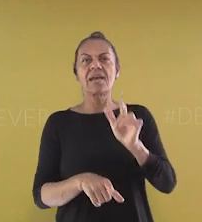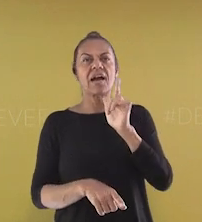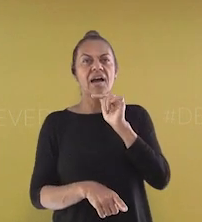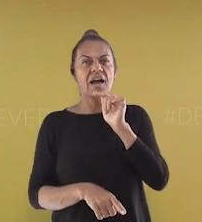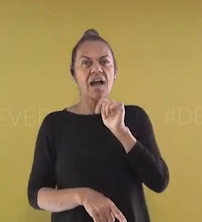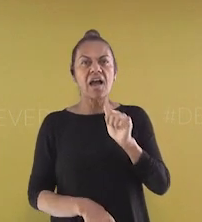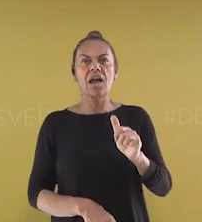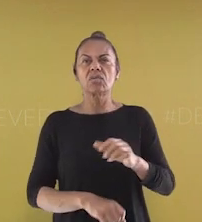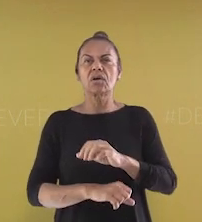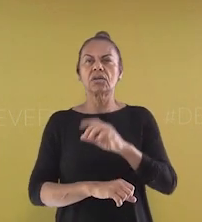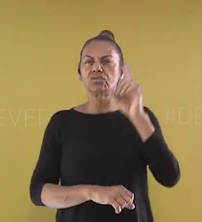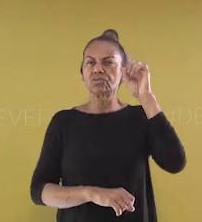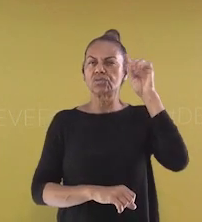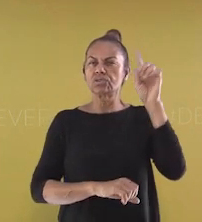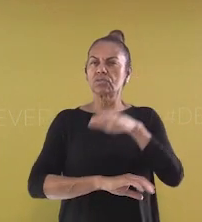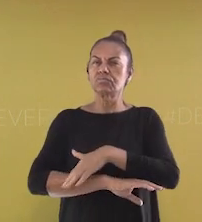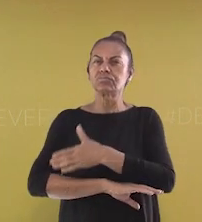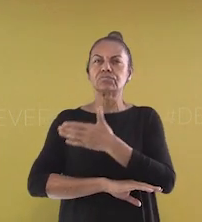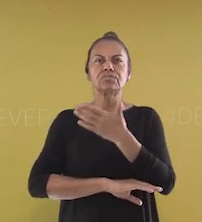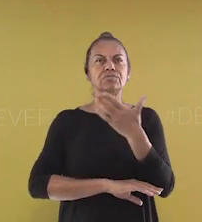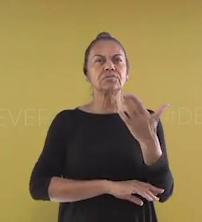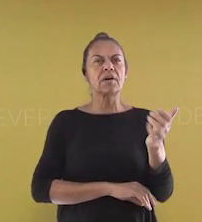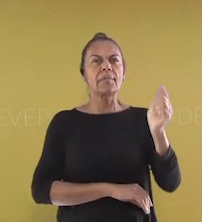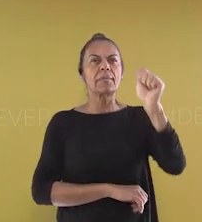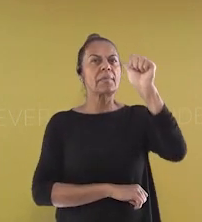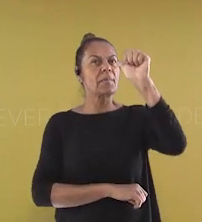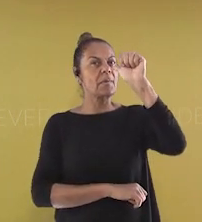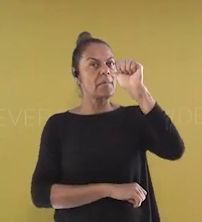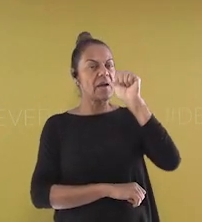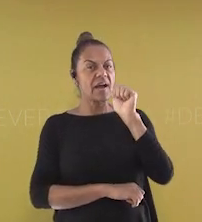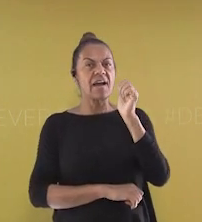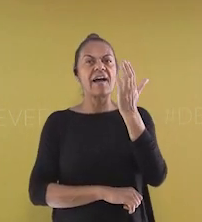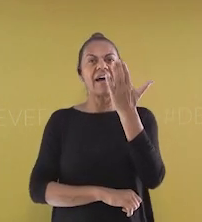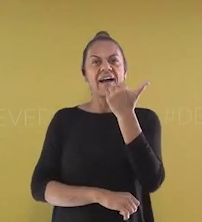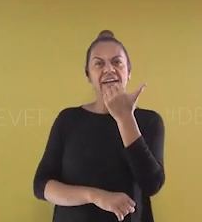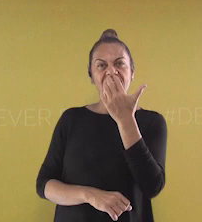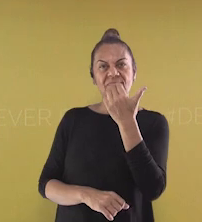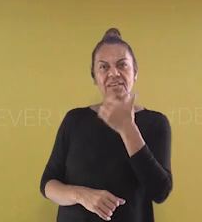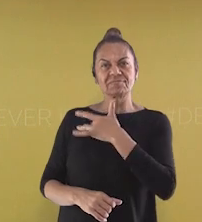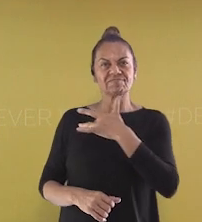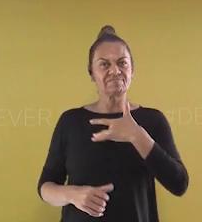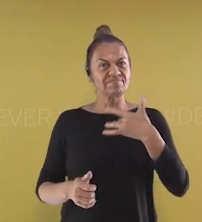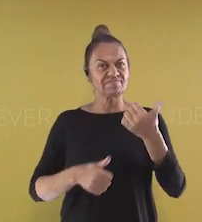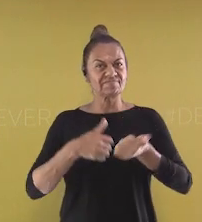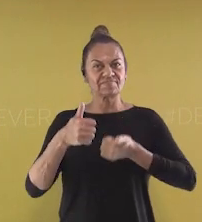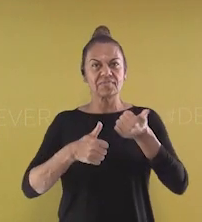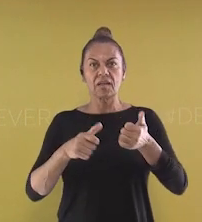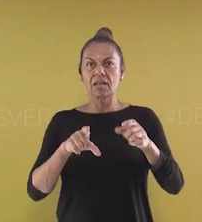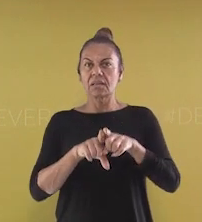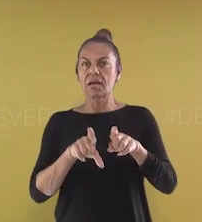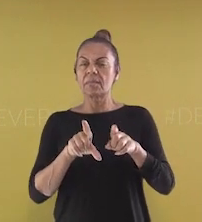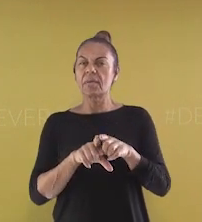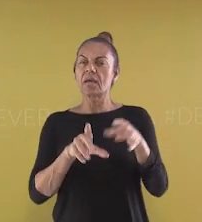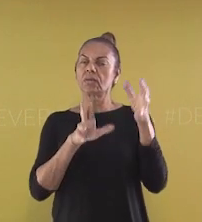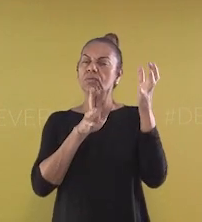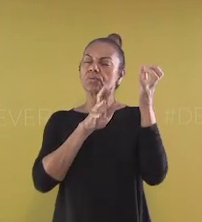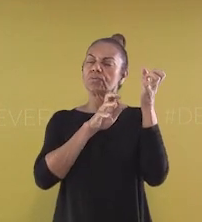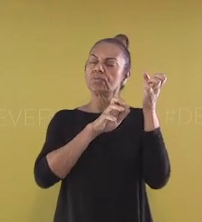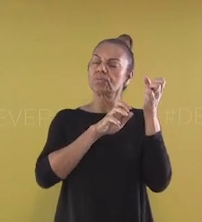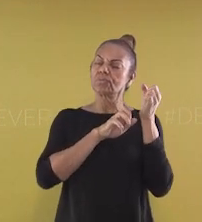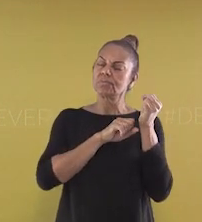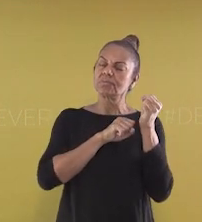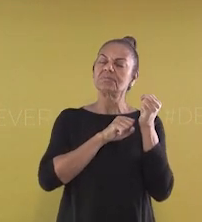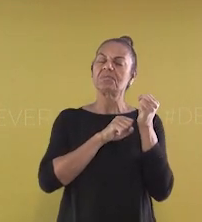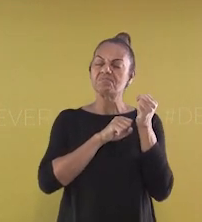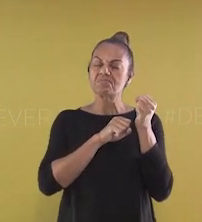água constantemente ao longo do dia e procurar manter uma alimentação saudável. Ter uma boa noite de sono, entre